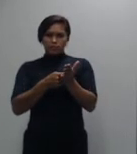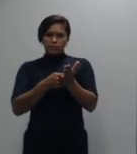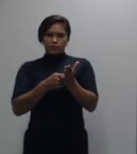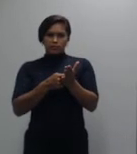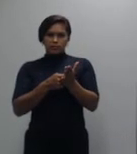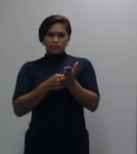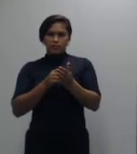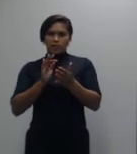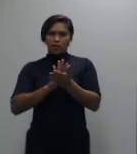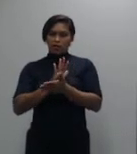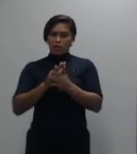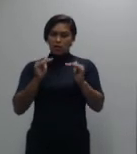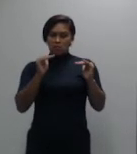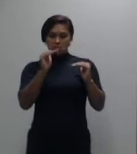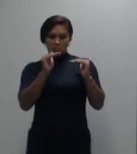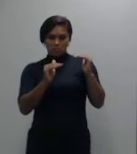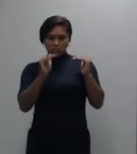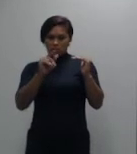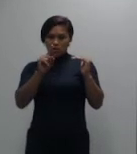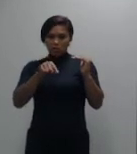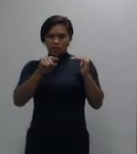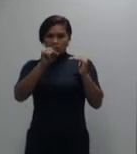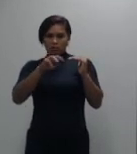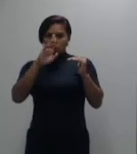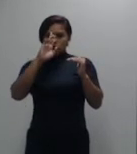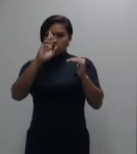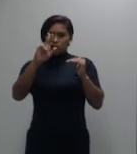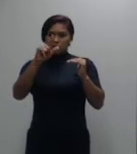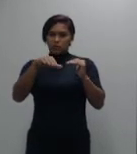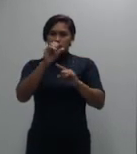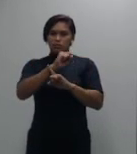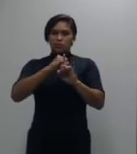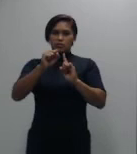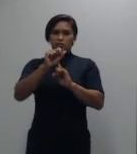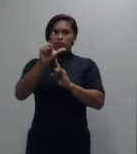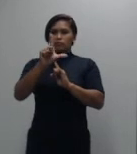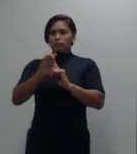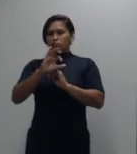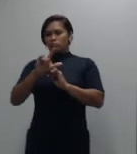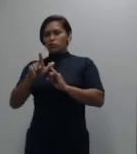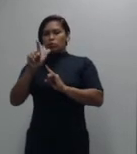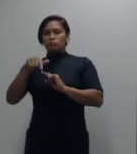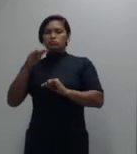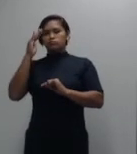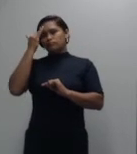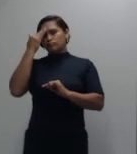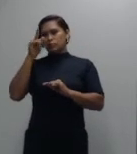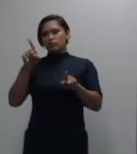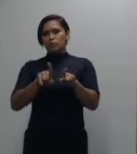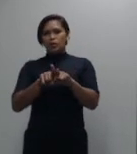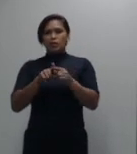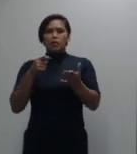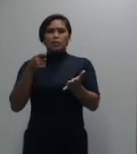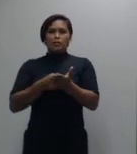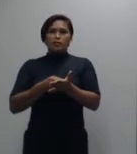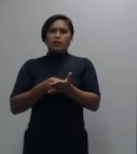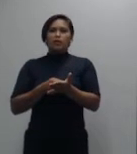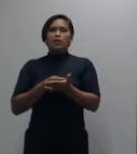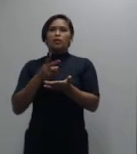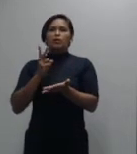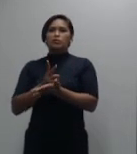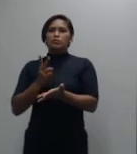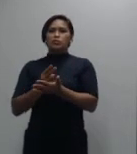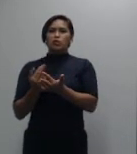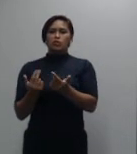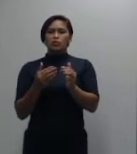observar os pilares da responsabilidade civil no sentido de que a indenização deve corresponder a